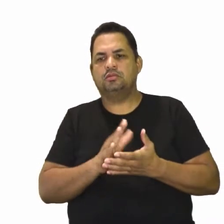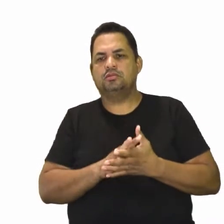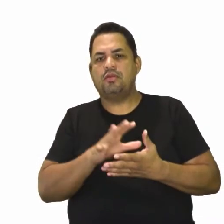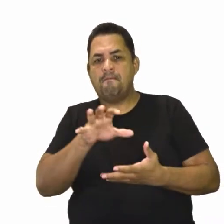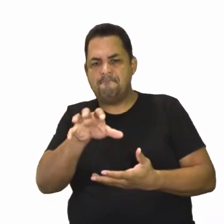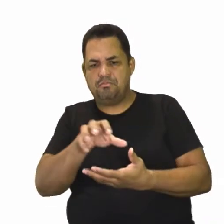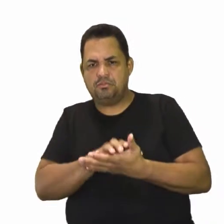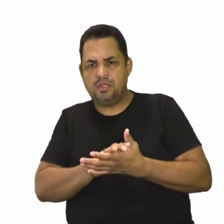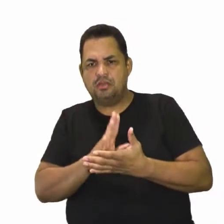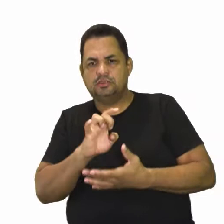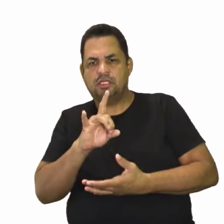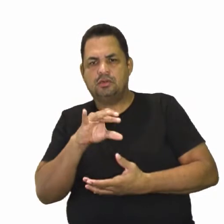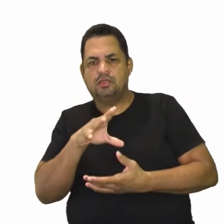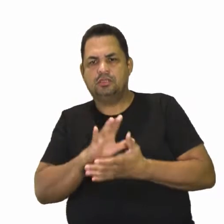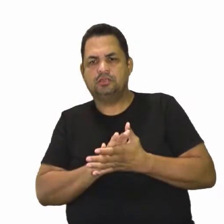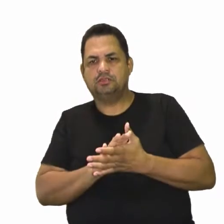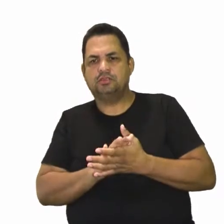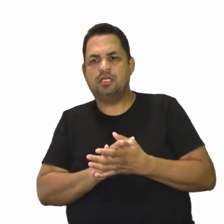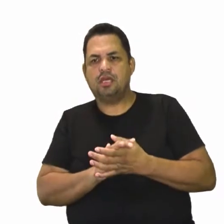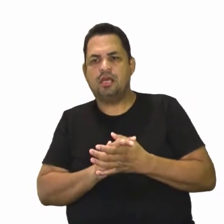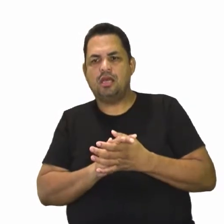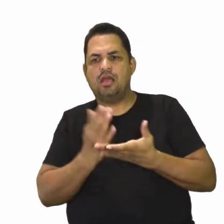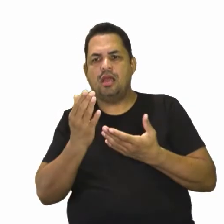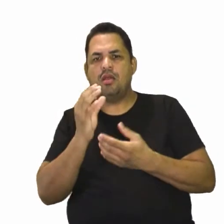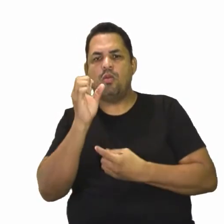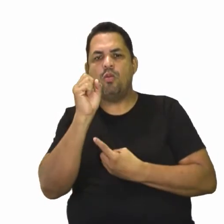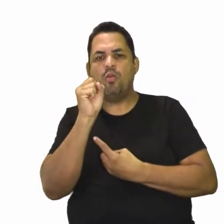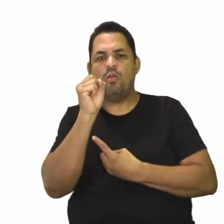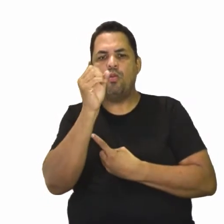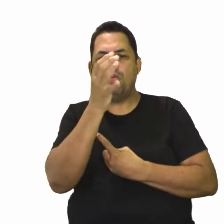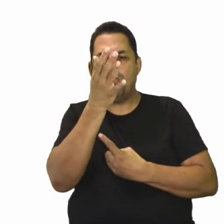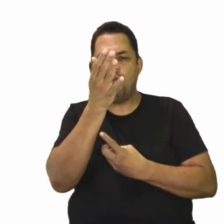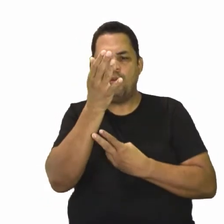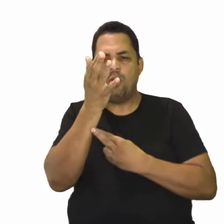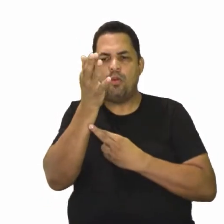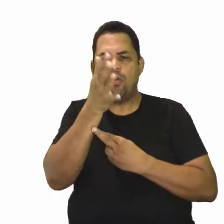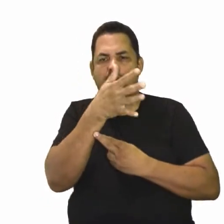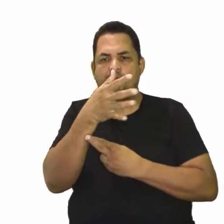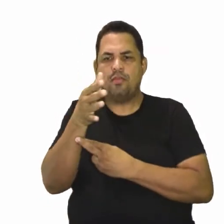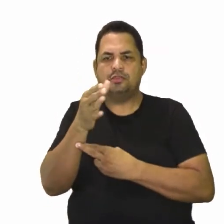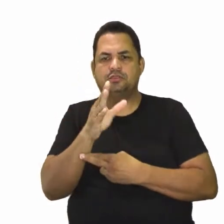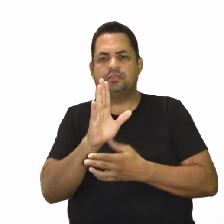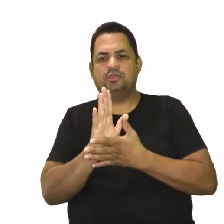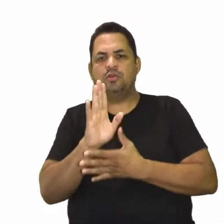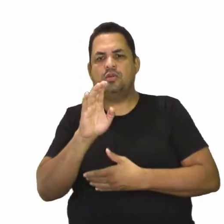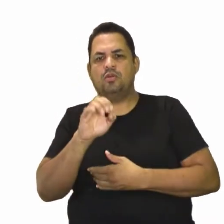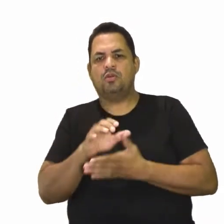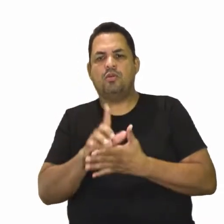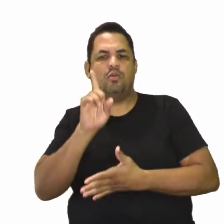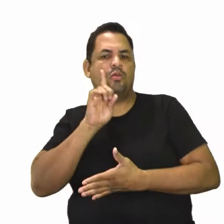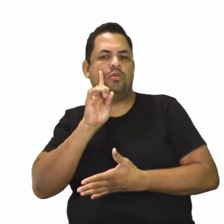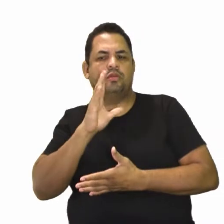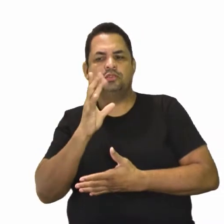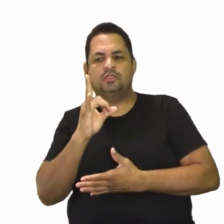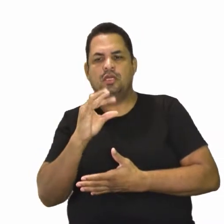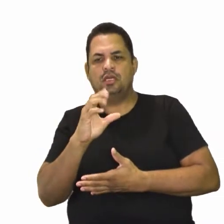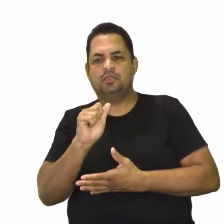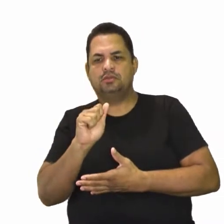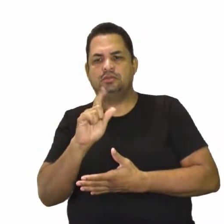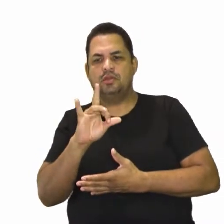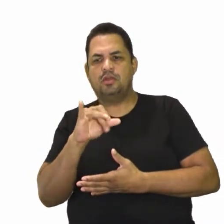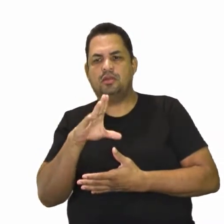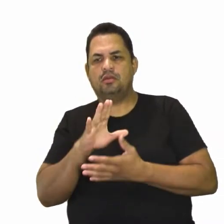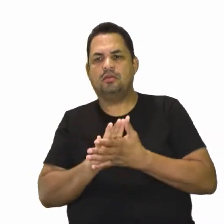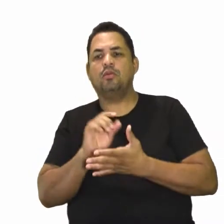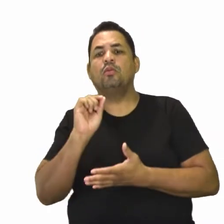norte-americano, Charles Elbrink. Tem até um filme que eu aconselho vocês assistirem, que é O que é